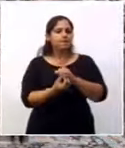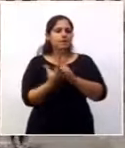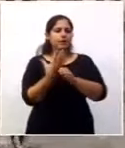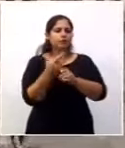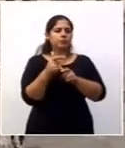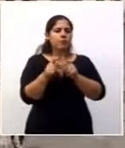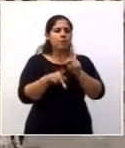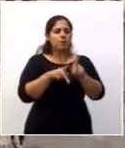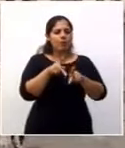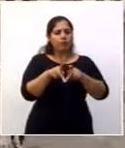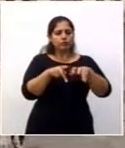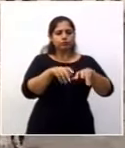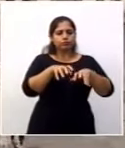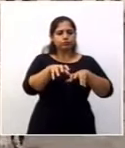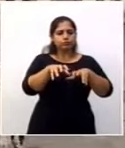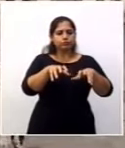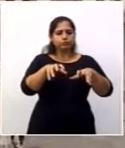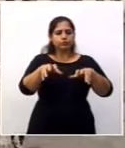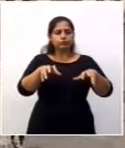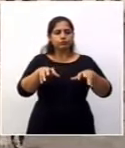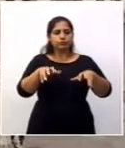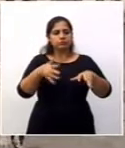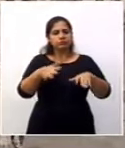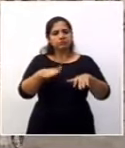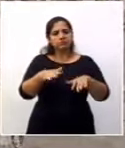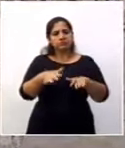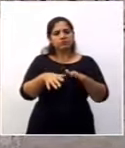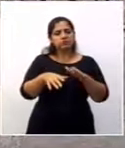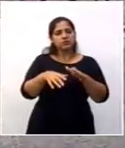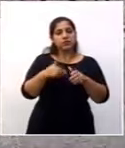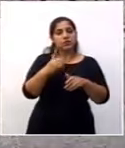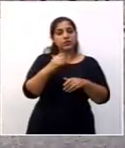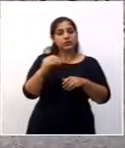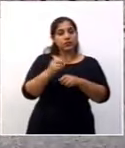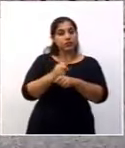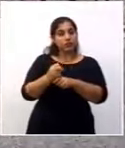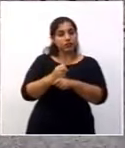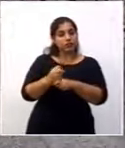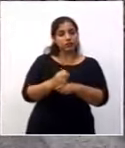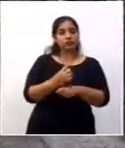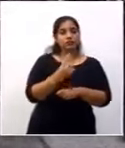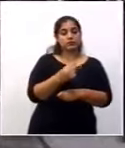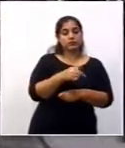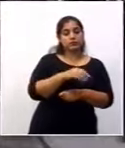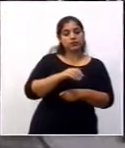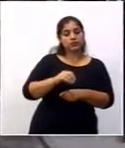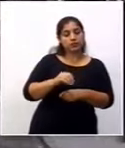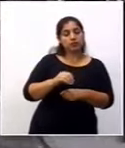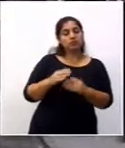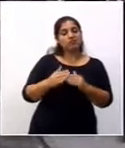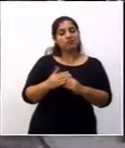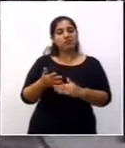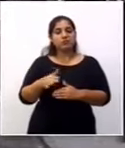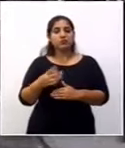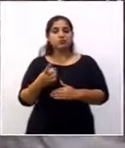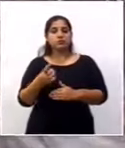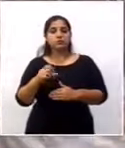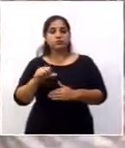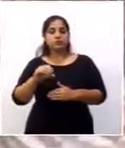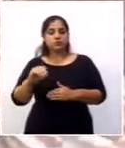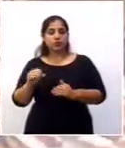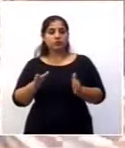com uma população aí aproximadamente nos primeiros 100 anos, entre 1700 até aproximadamente